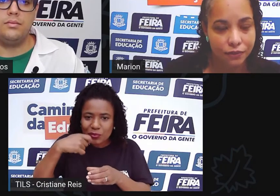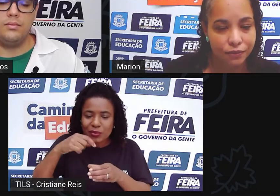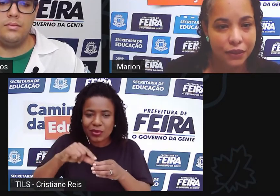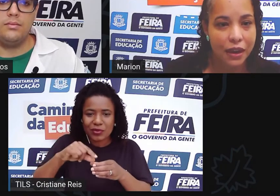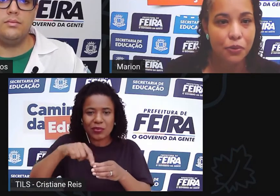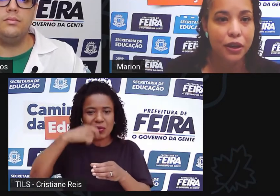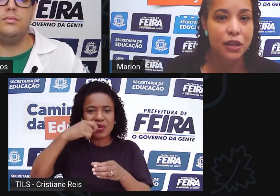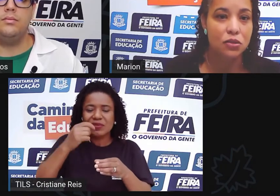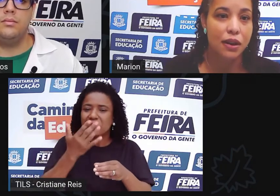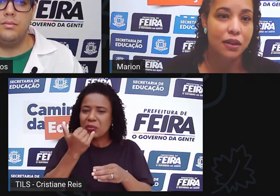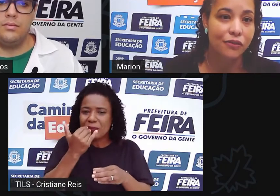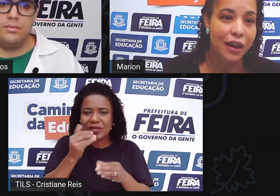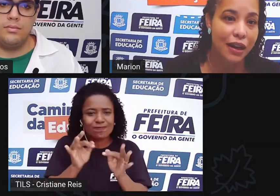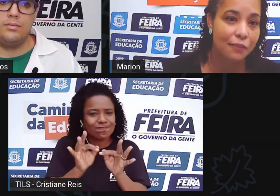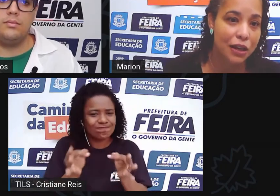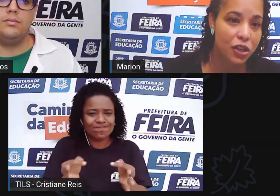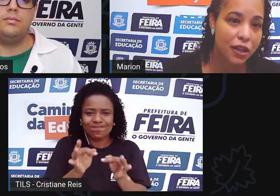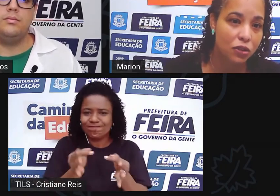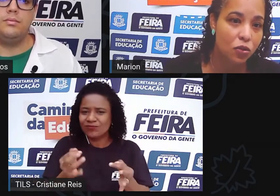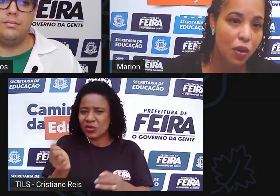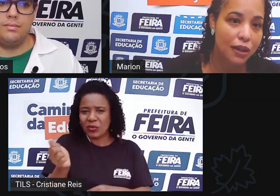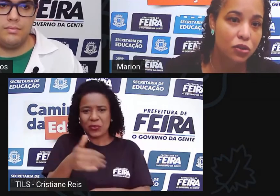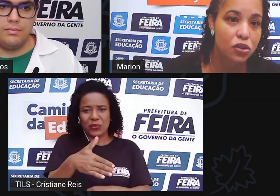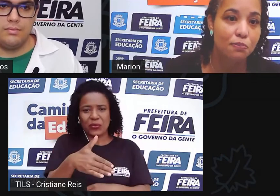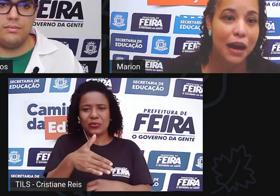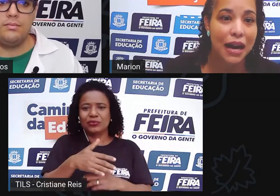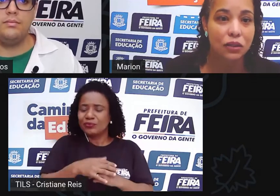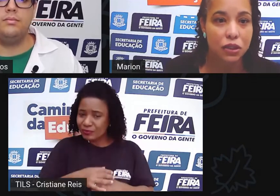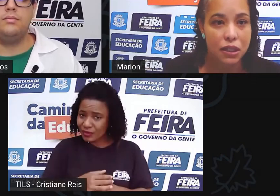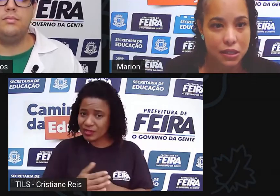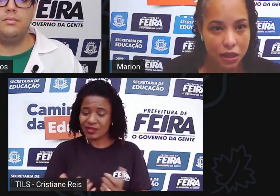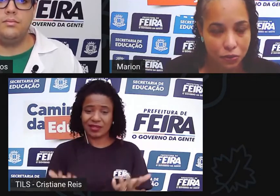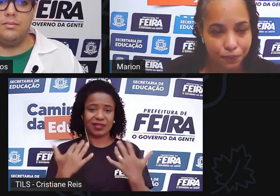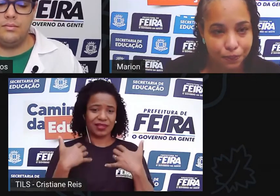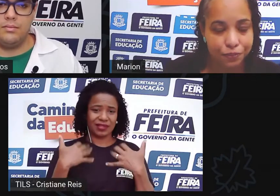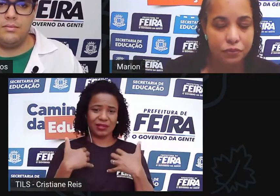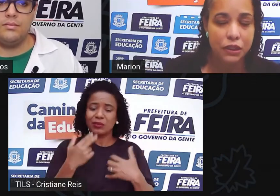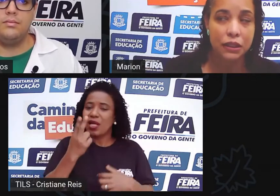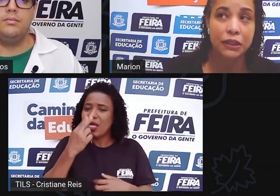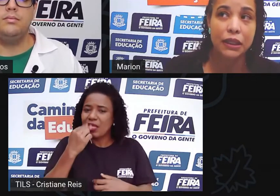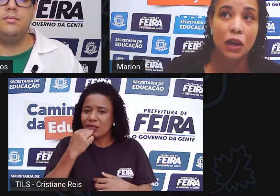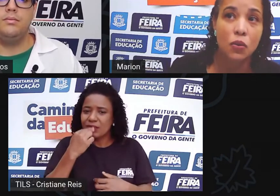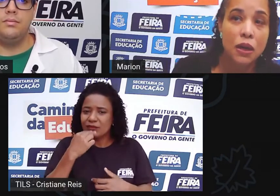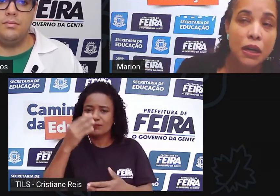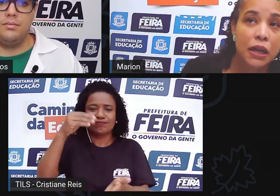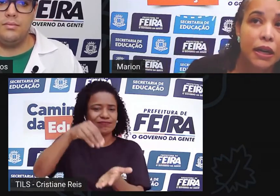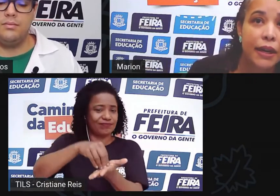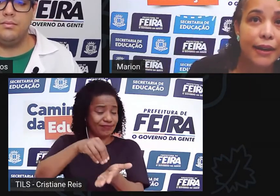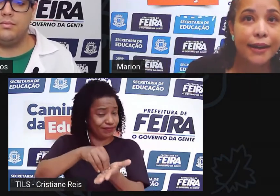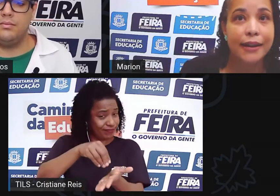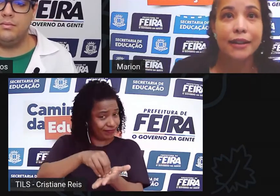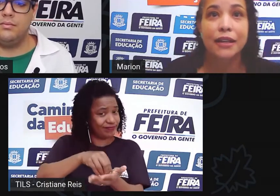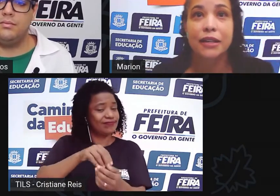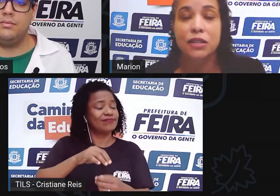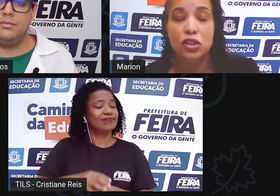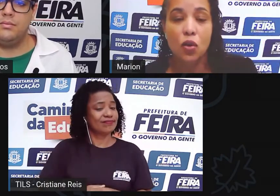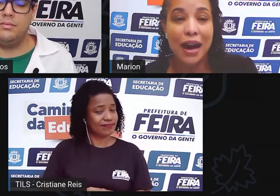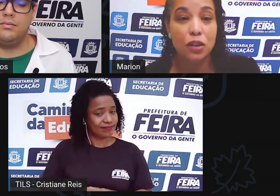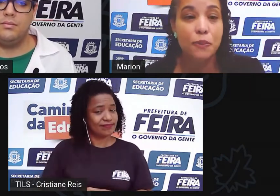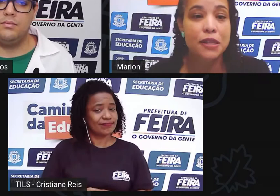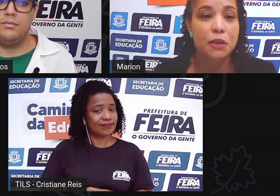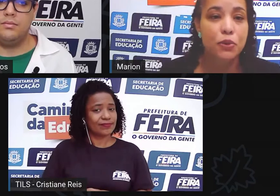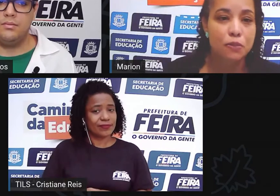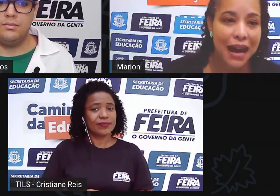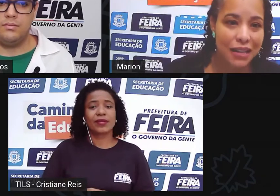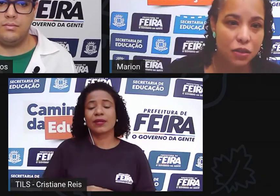qualidade, né? Porque isso aí vai acabar gerando um quadro de má nutrição. Então, existem